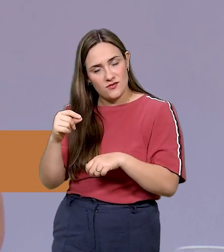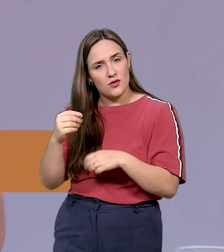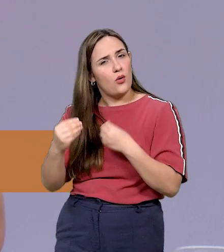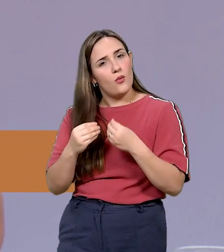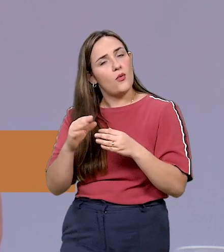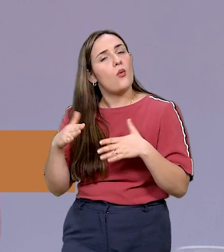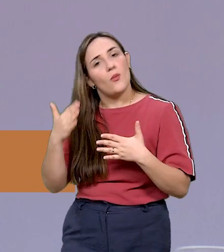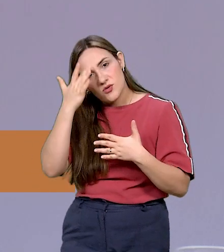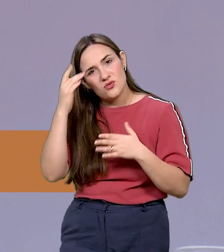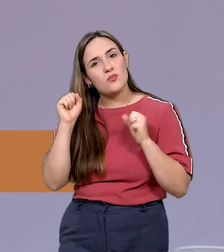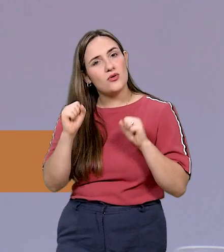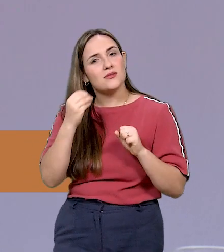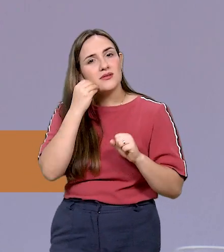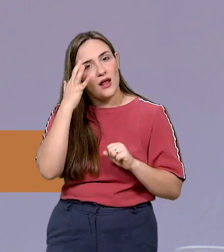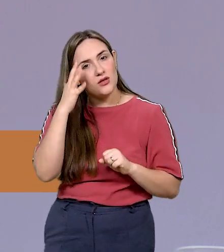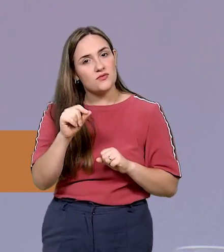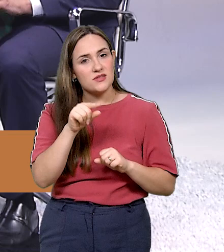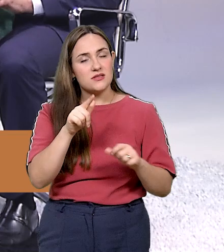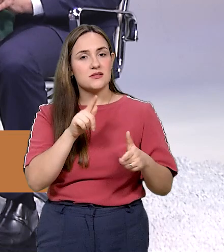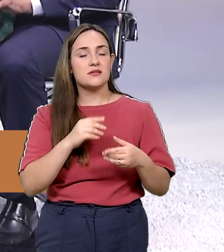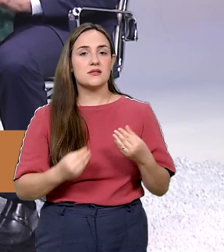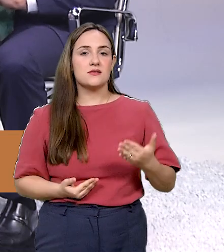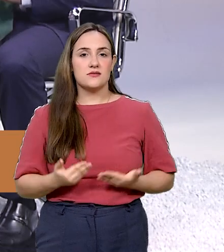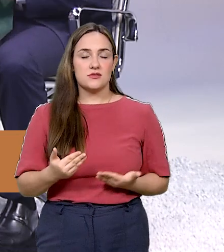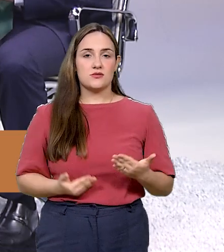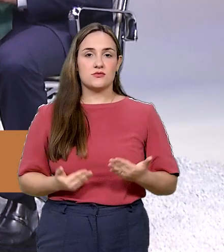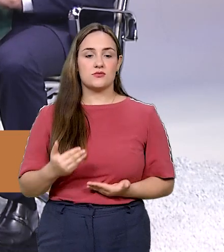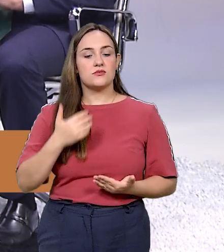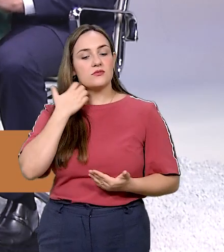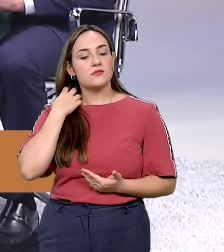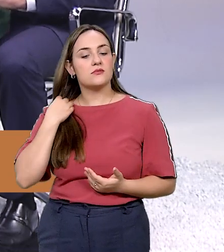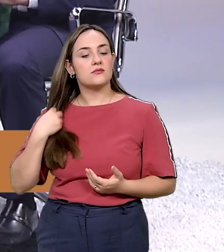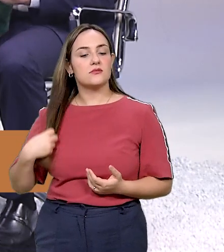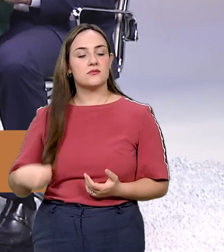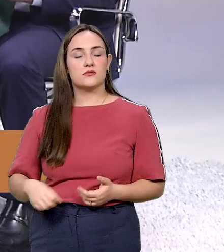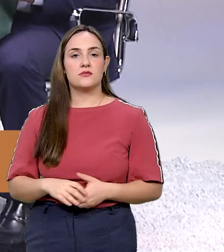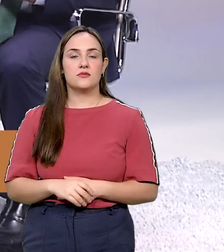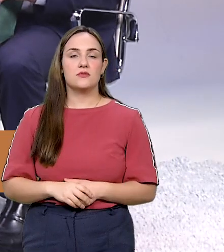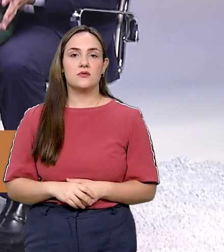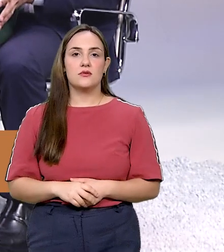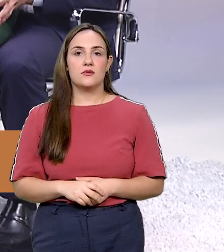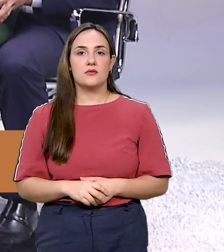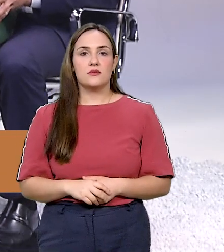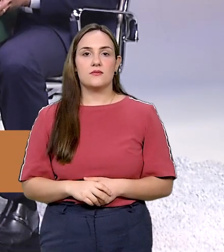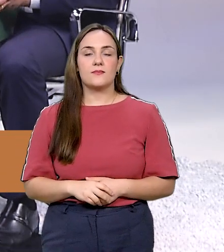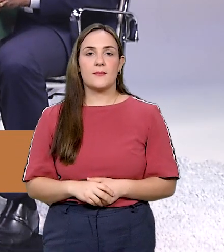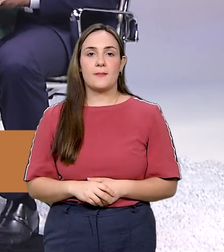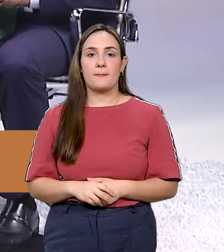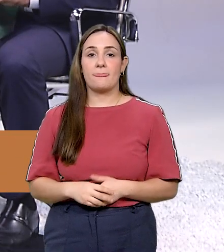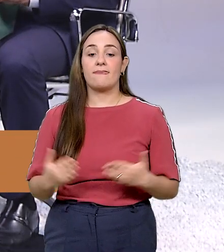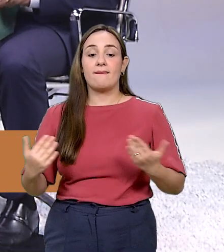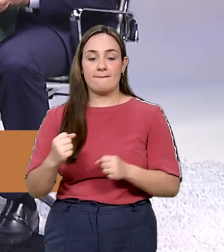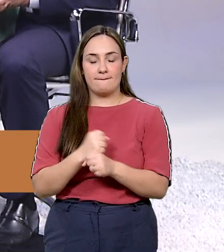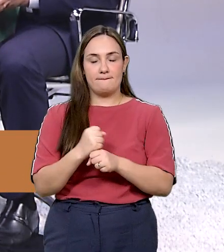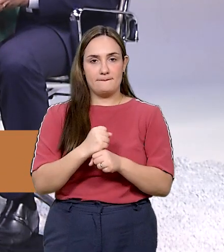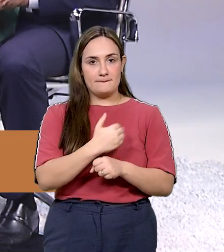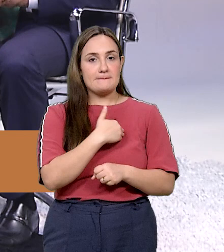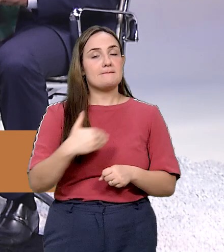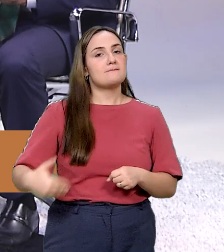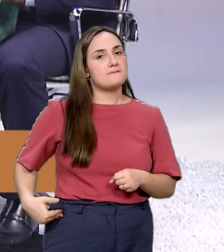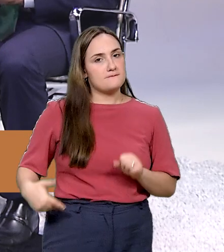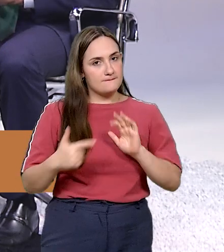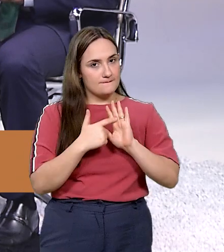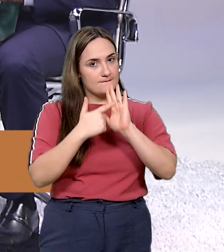participar, usufruir desse serviço da Defensoria? Ó, vamos lá. Neste ano, o governo